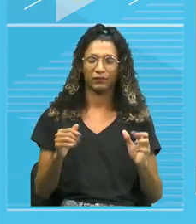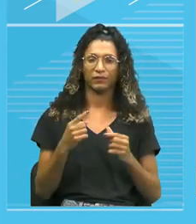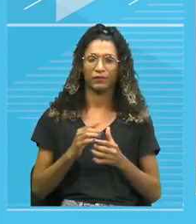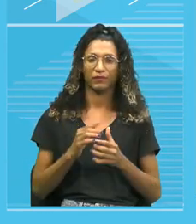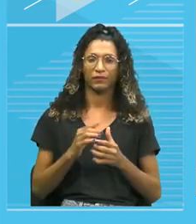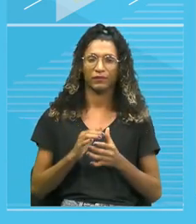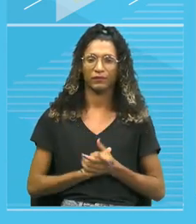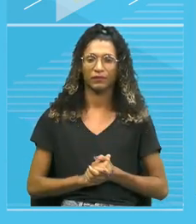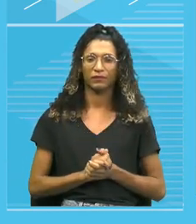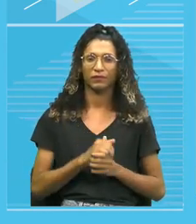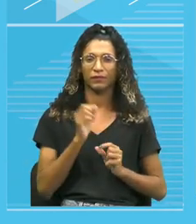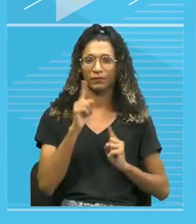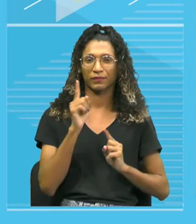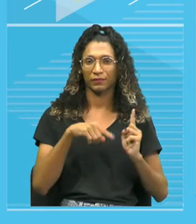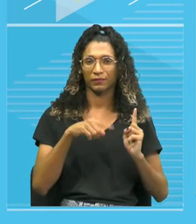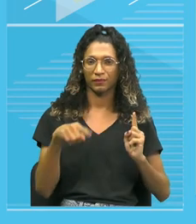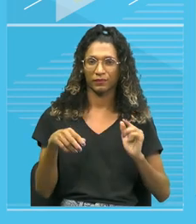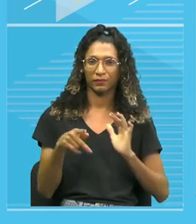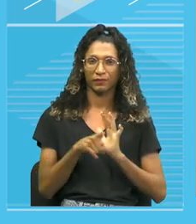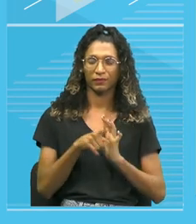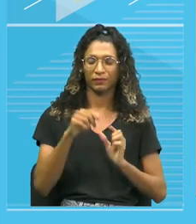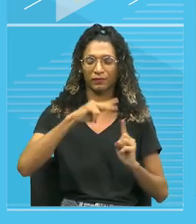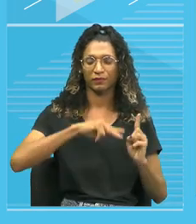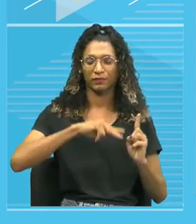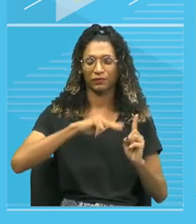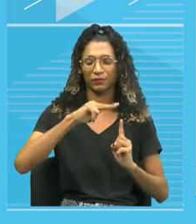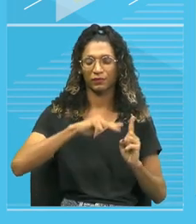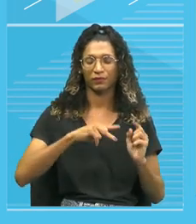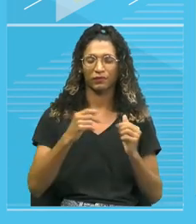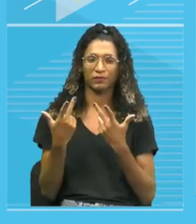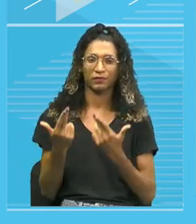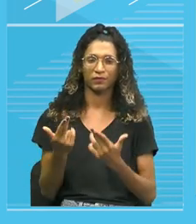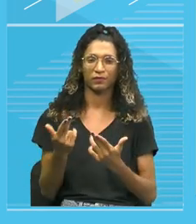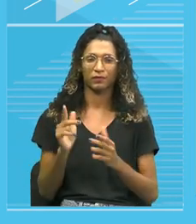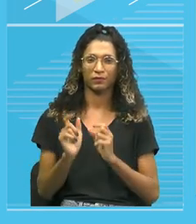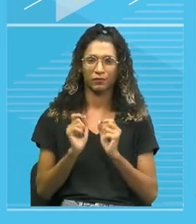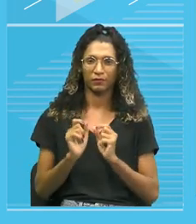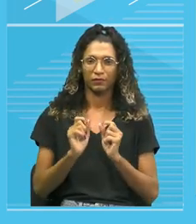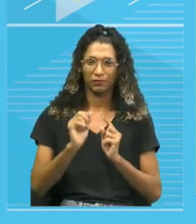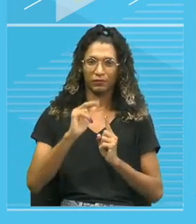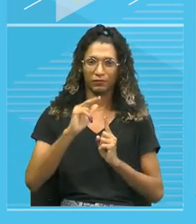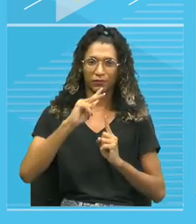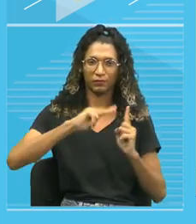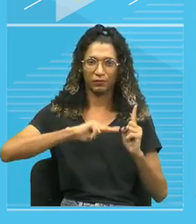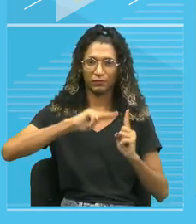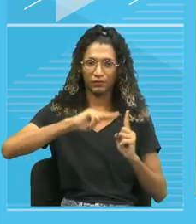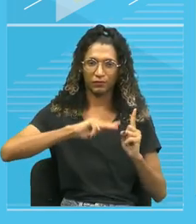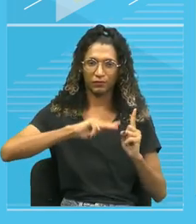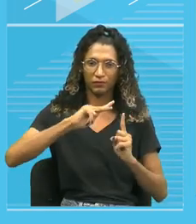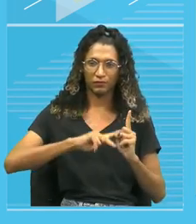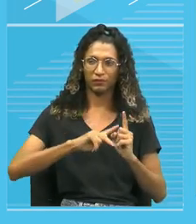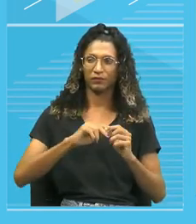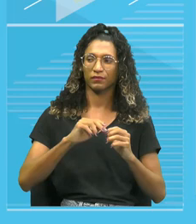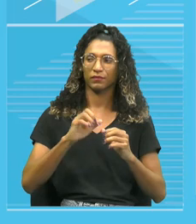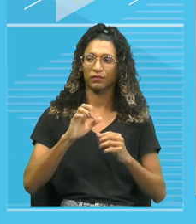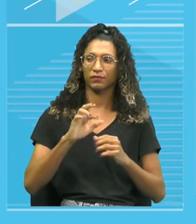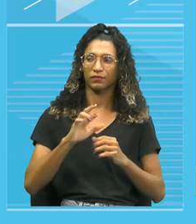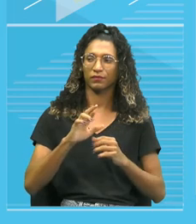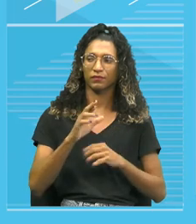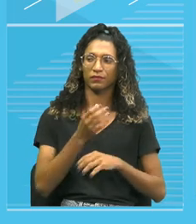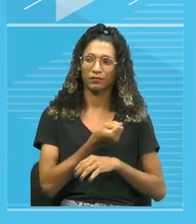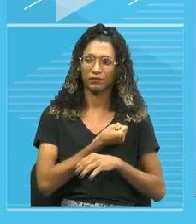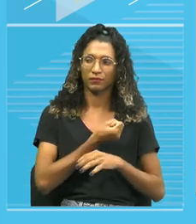pegamos a variação da entalpia ela vai ser igual a que a entalpia dos reagentes menos a dos produtos